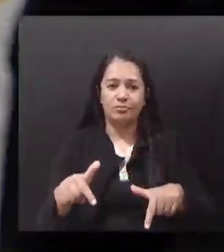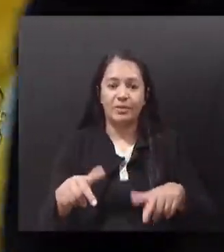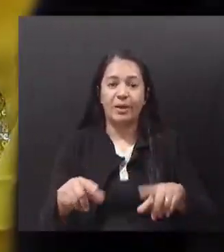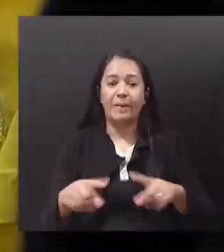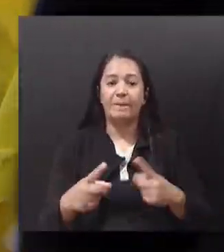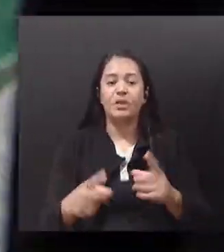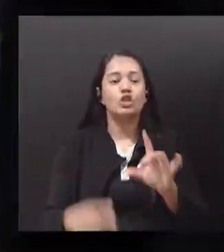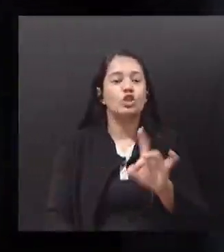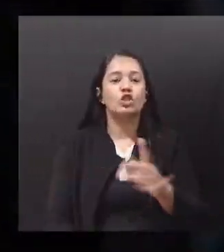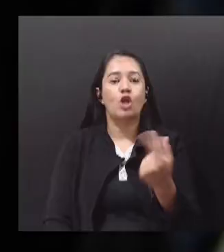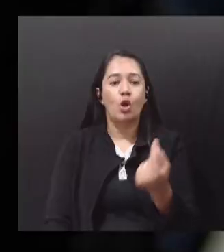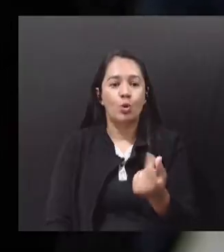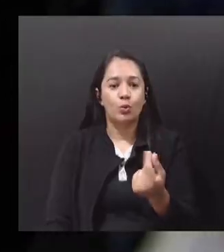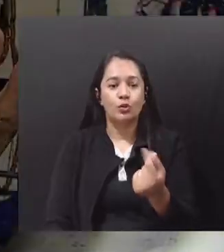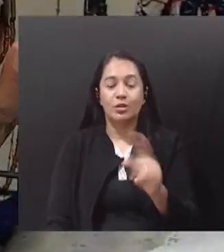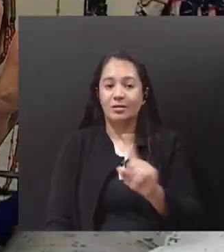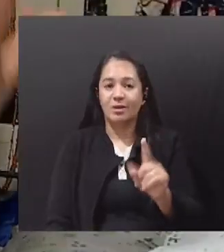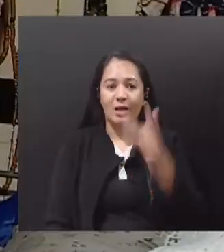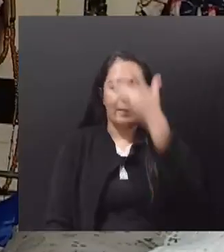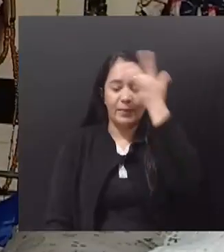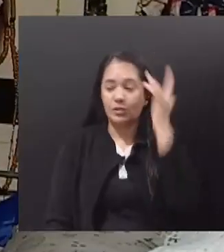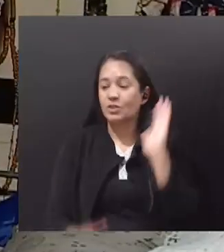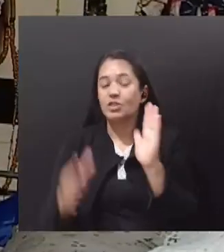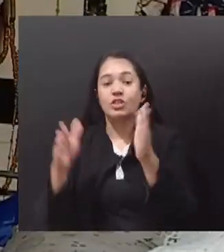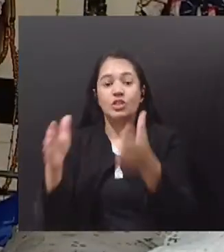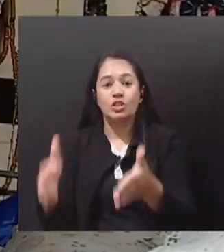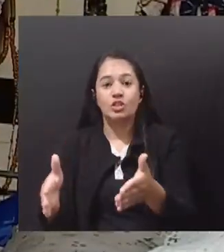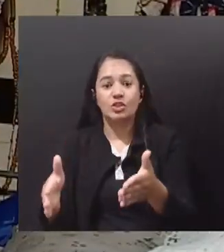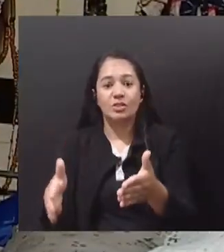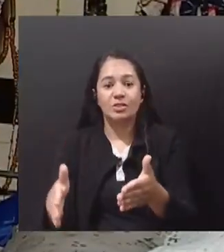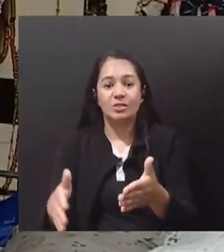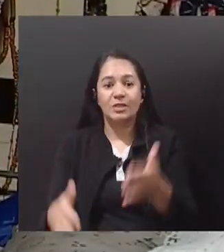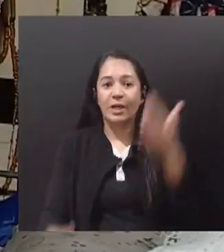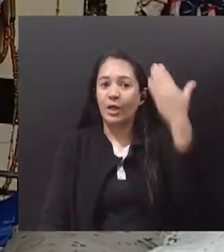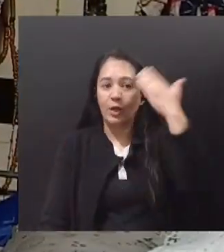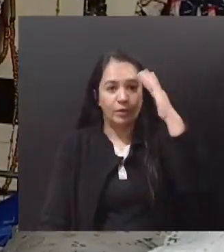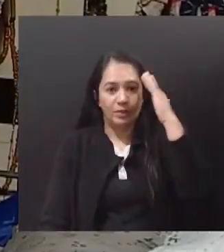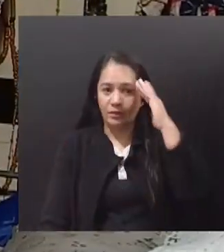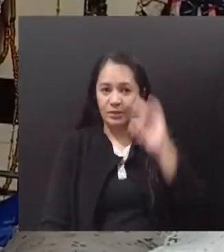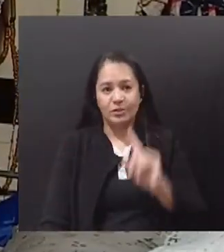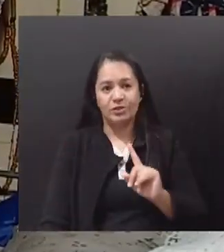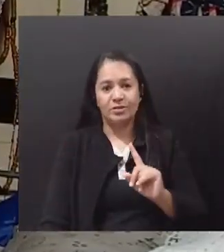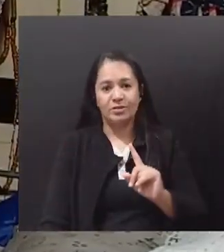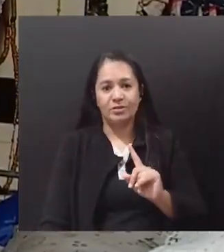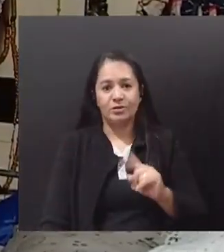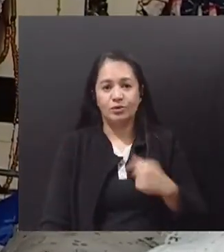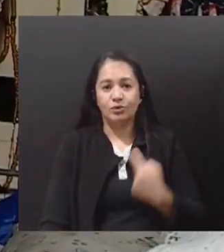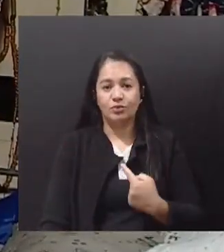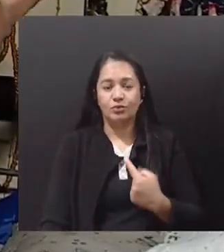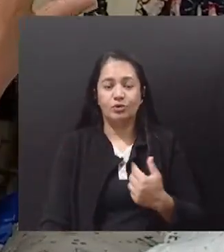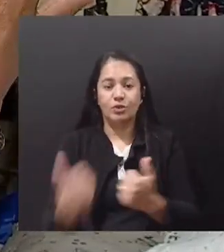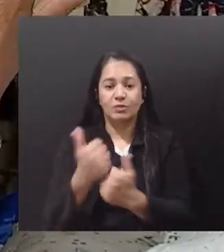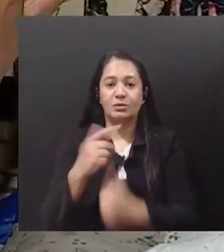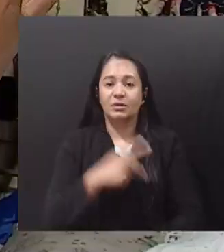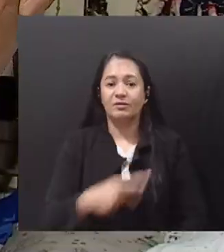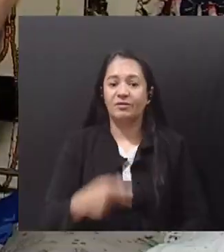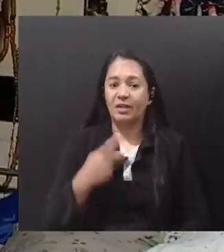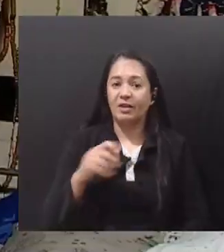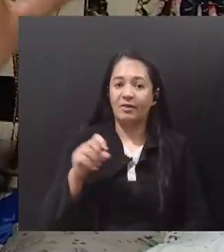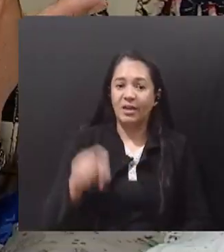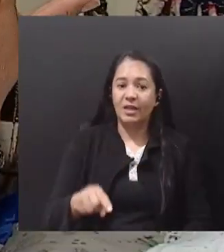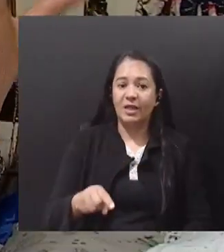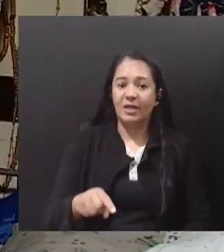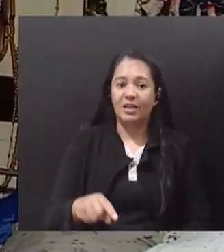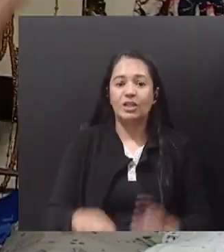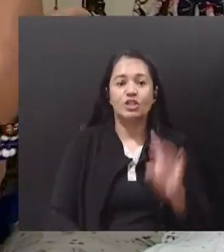o dinheiro. As pessoas chegam aqui, eu não entendia isso, que o nosso vice-presidente falava assim, não, aqui a intenção não é só dinheiro. Eu